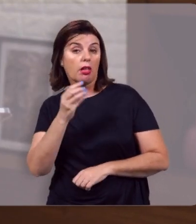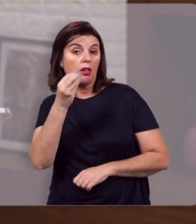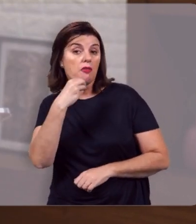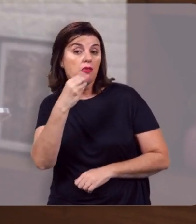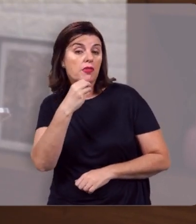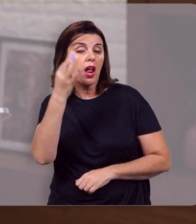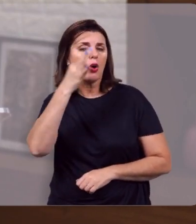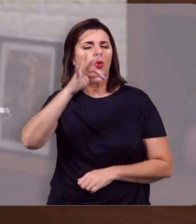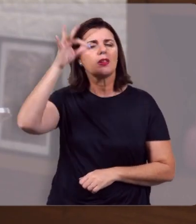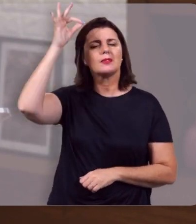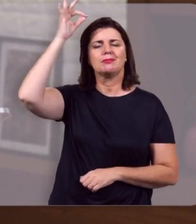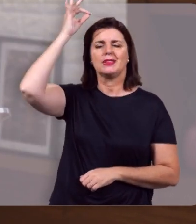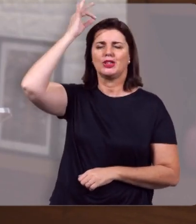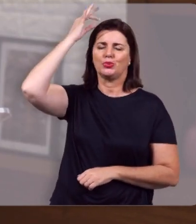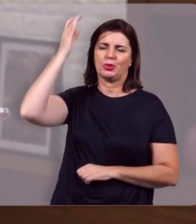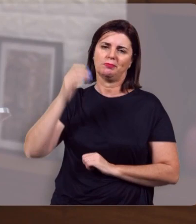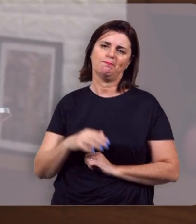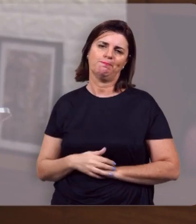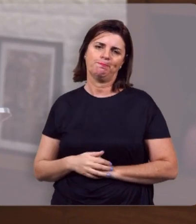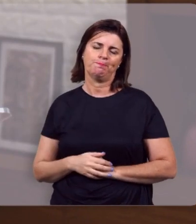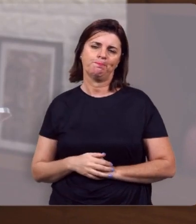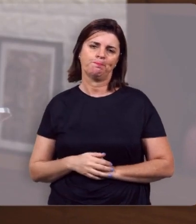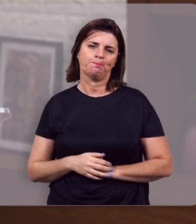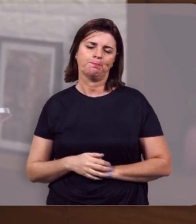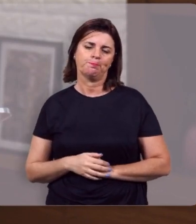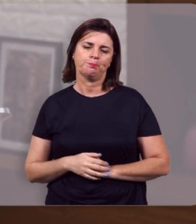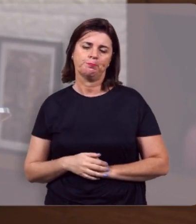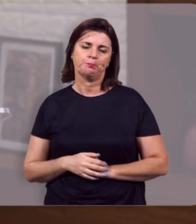temos fraquezas espirituais.